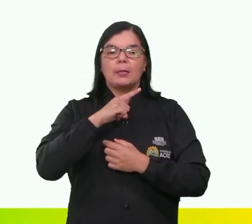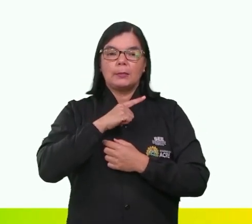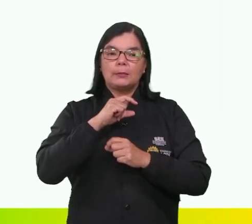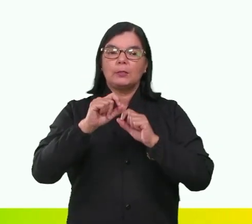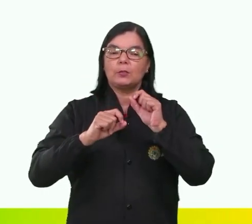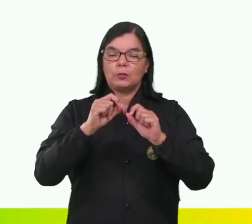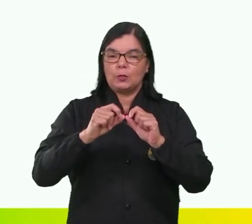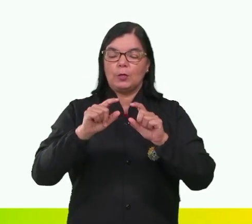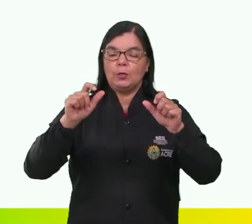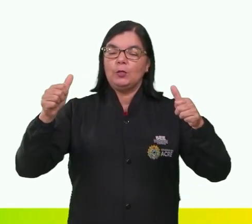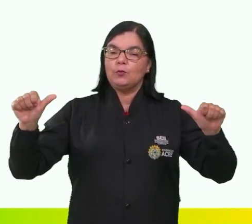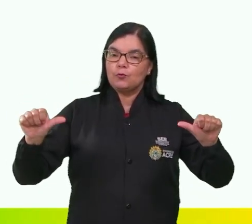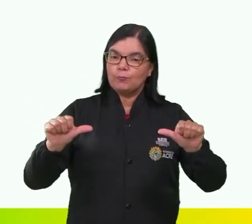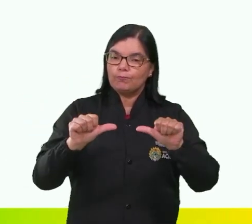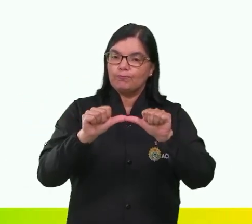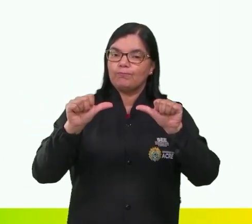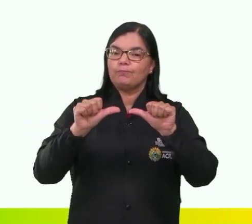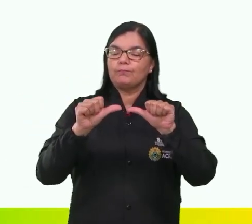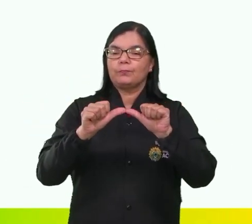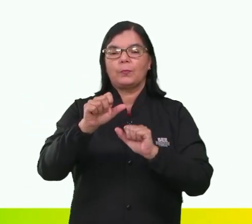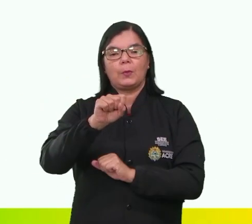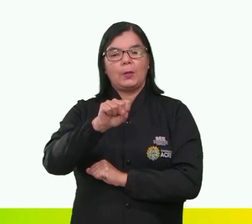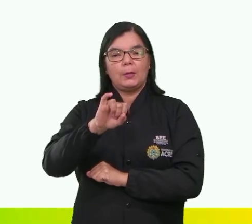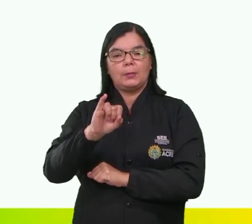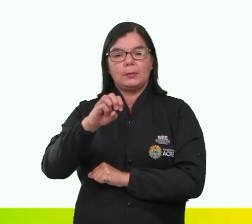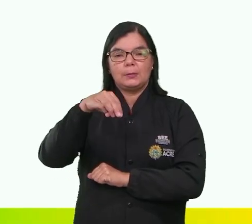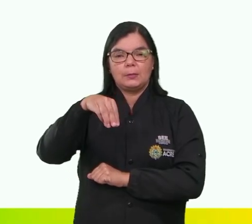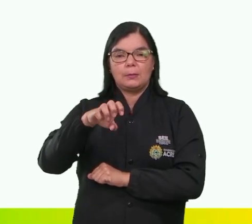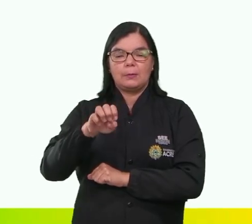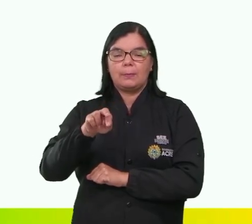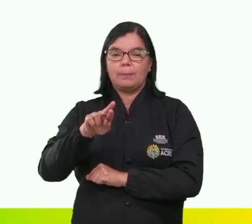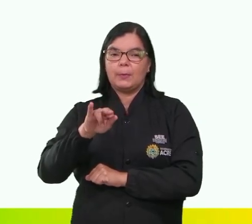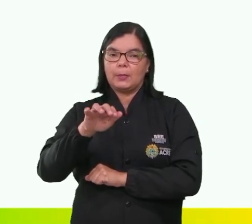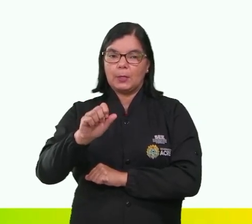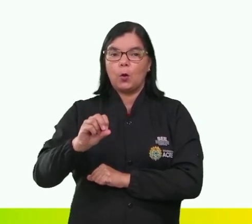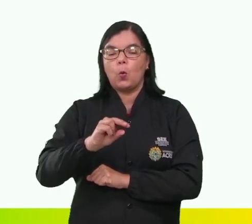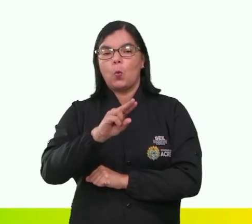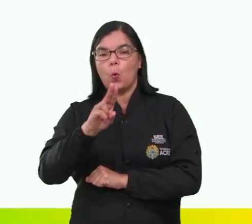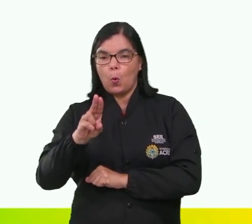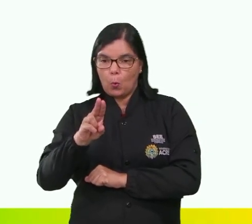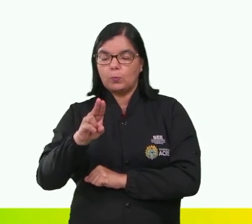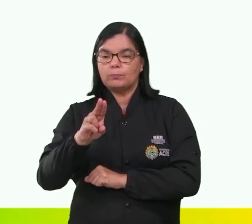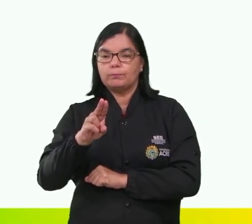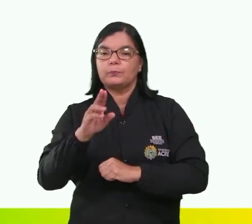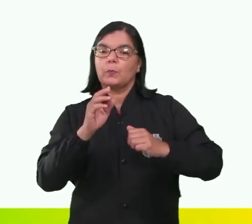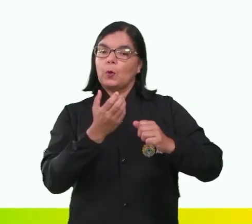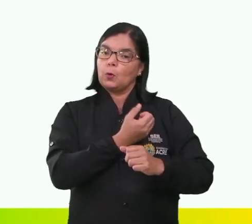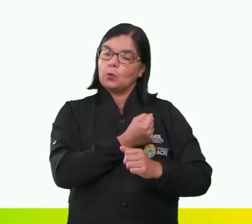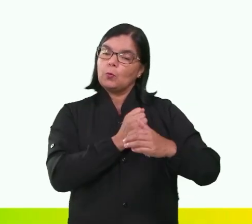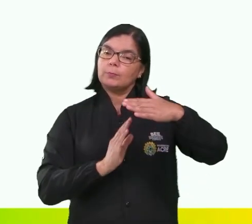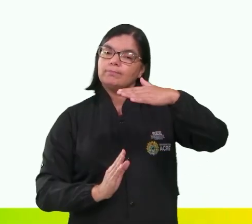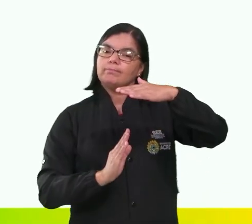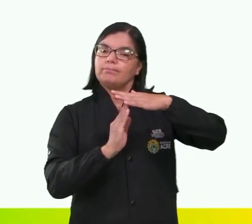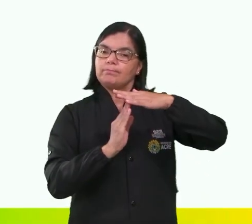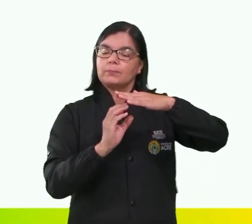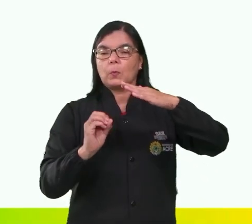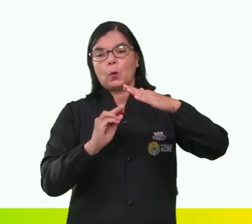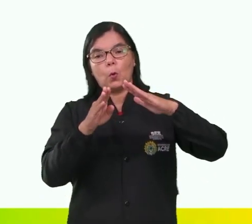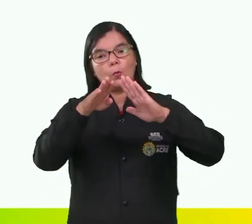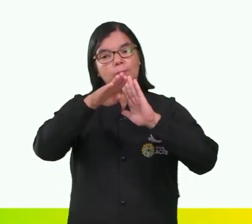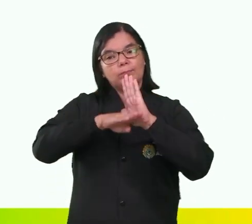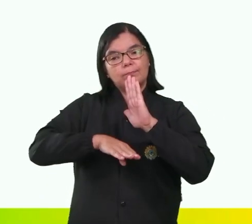de simetria, ou ponto de máximo e mínimo, que é representado em